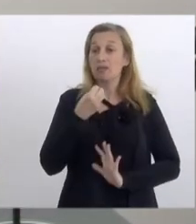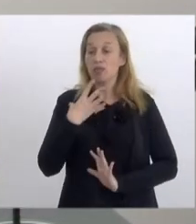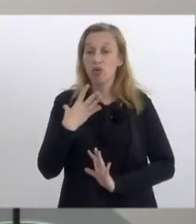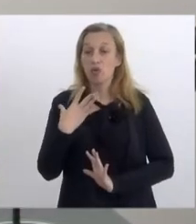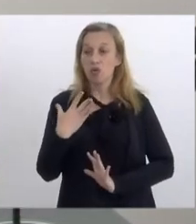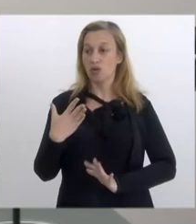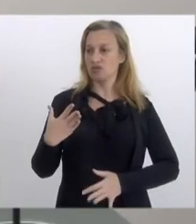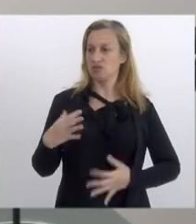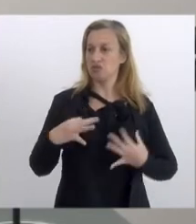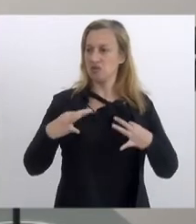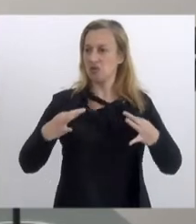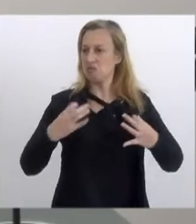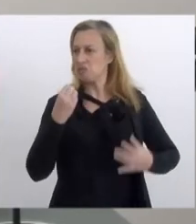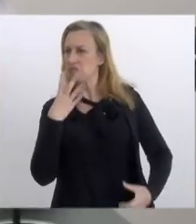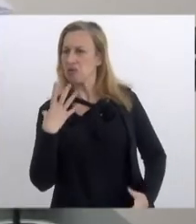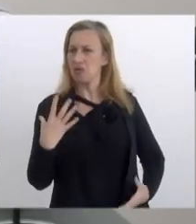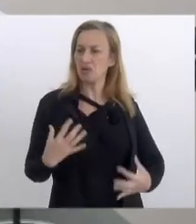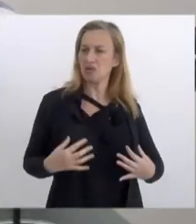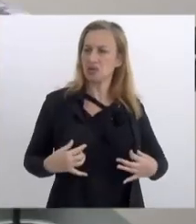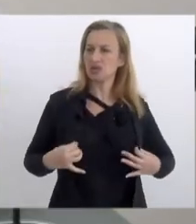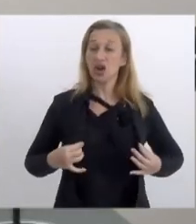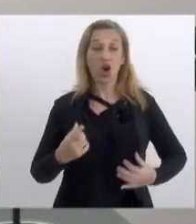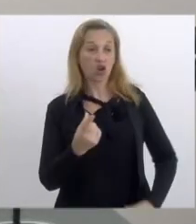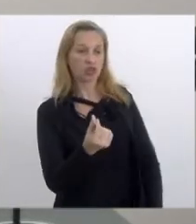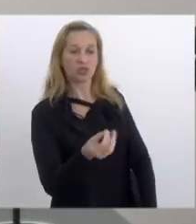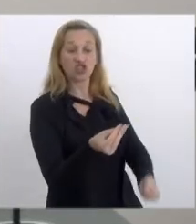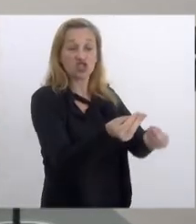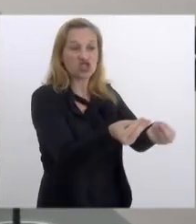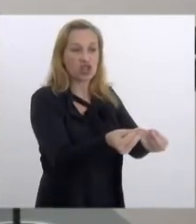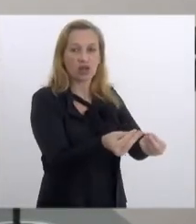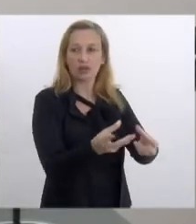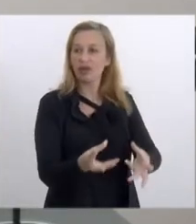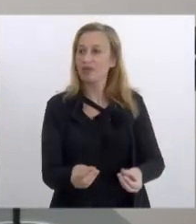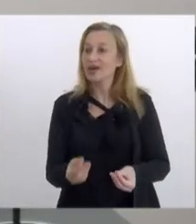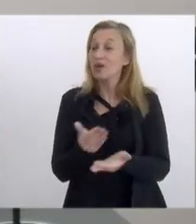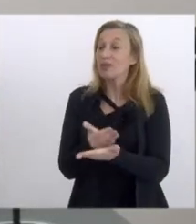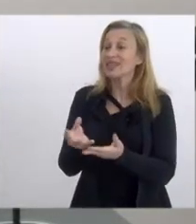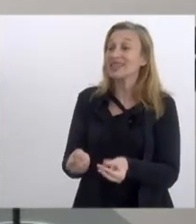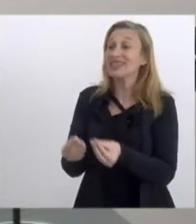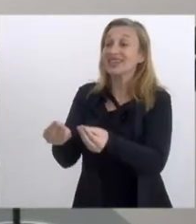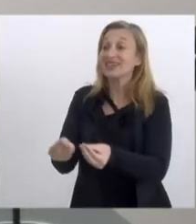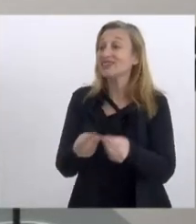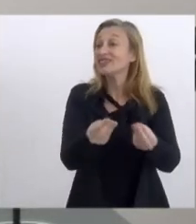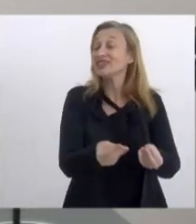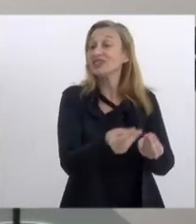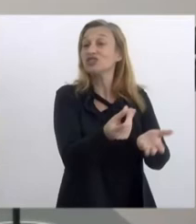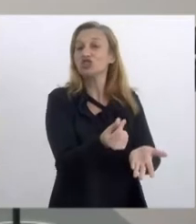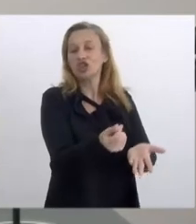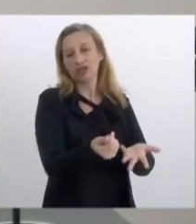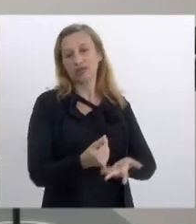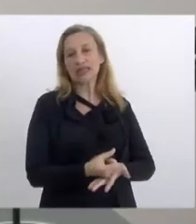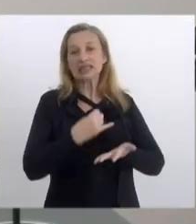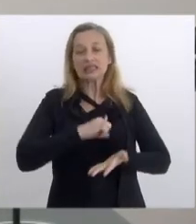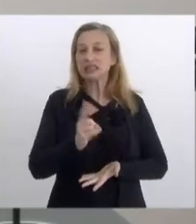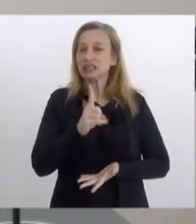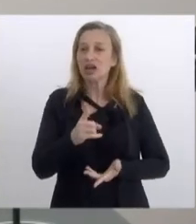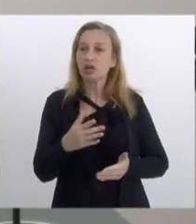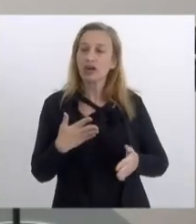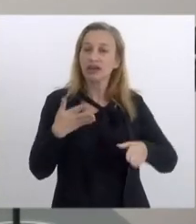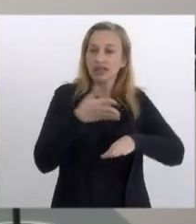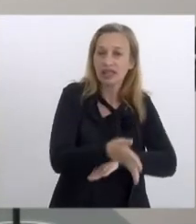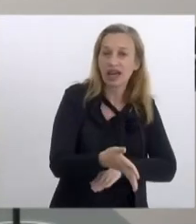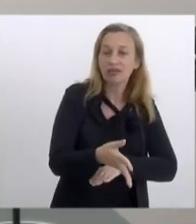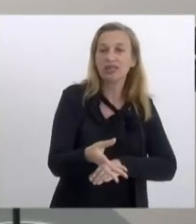radinho. Ó, toma esse dinheiro aqui para você. Então, começa. Então, se nós não entrarmos dentro